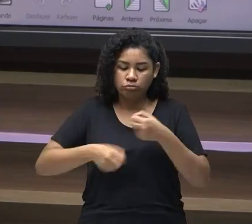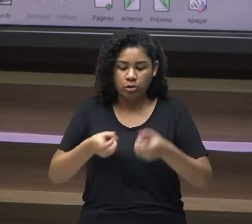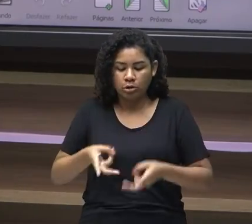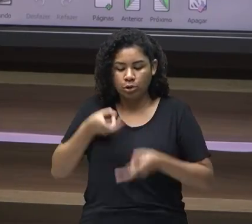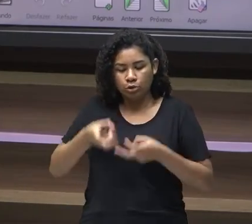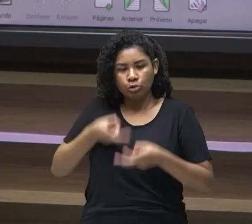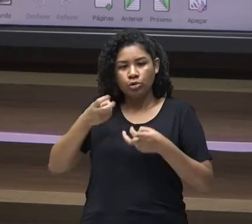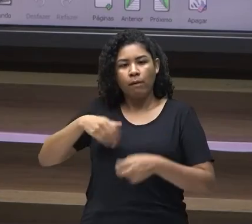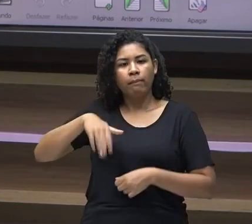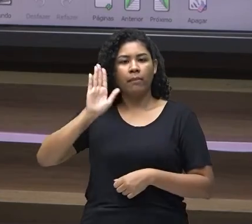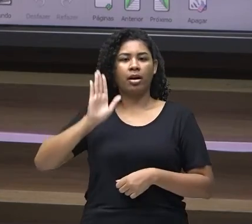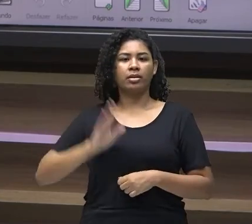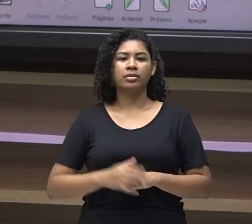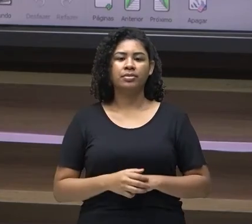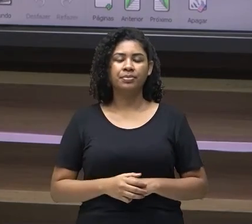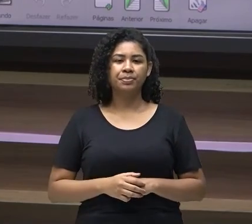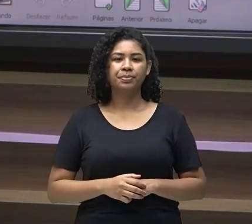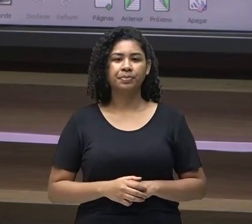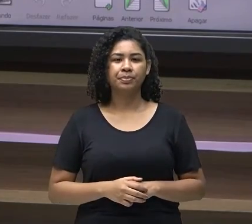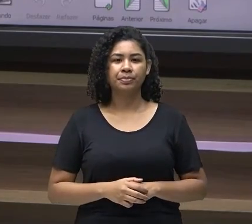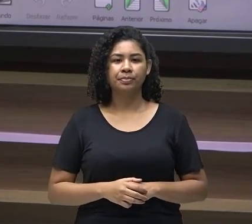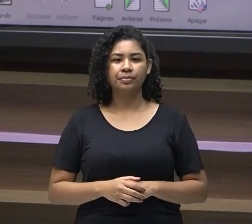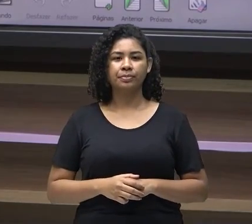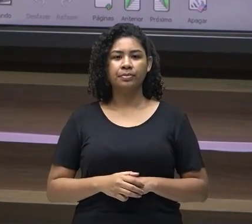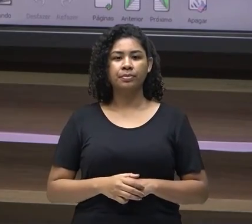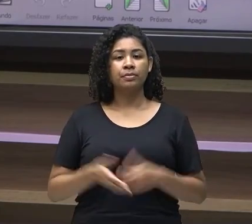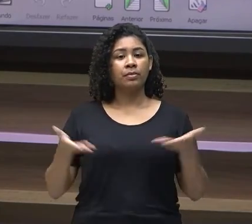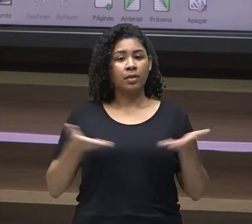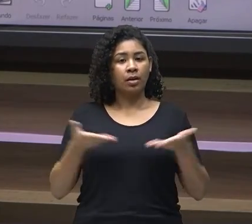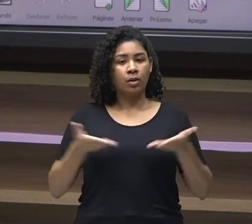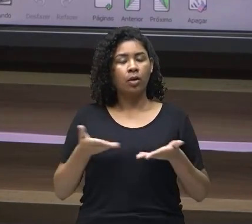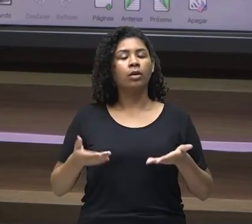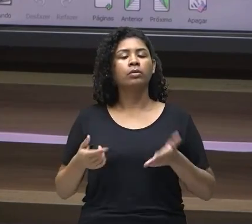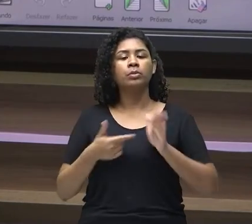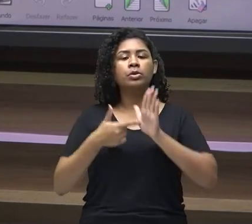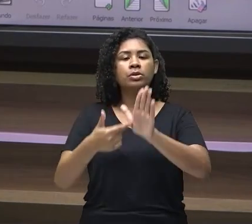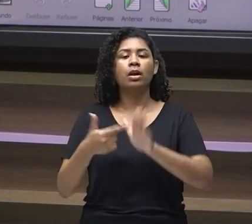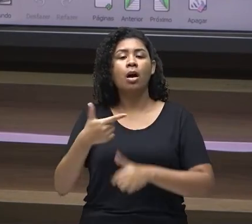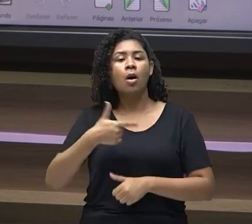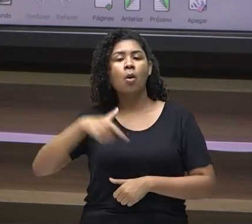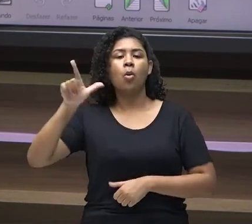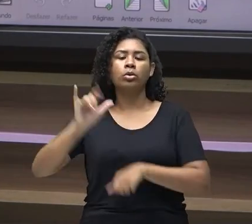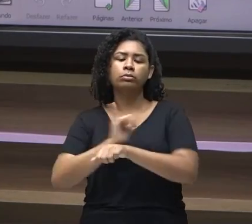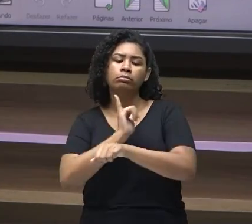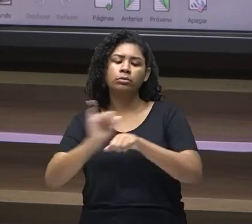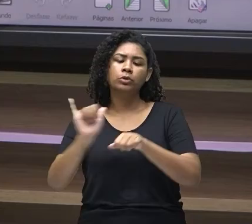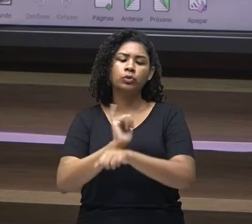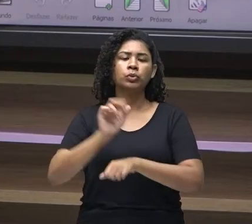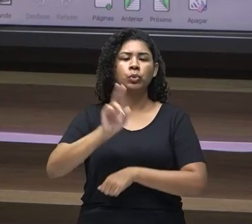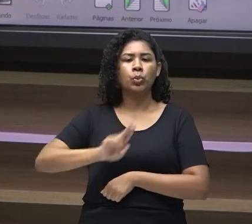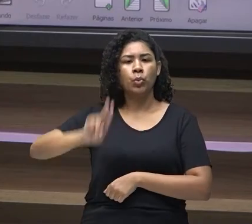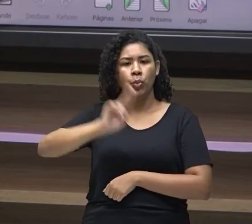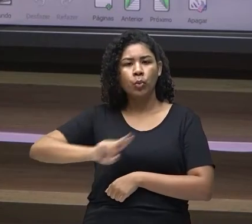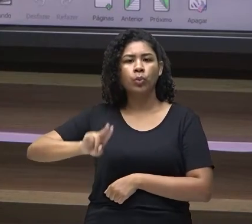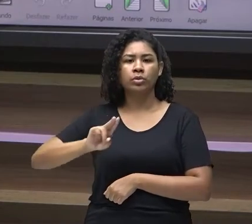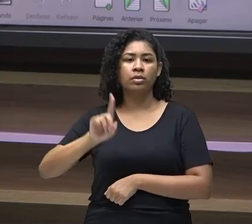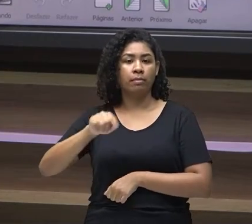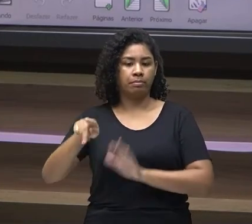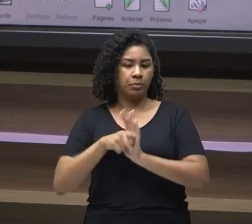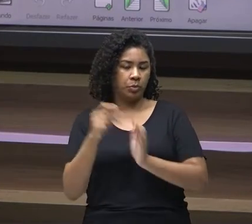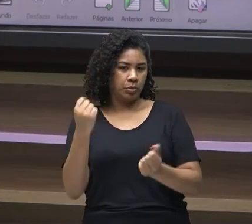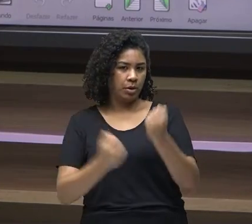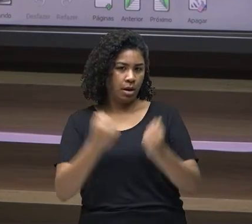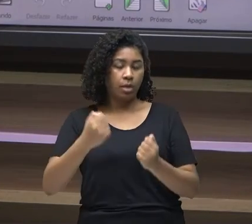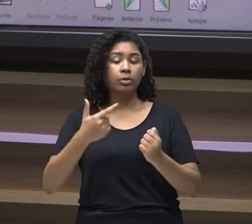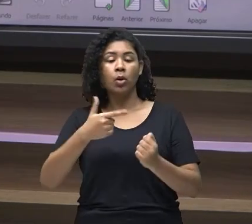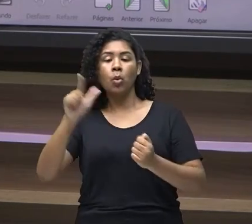disponível, né? E aí, vamos a outro uso que é muito importante, além dos carros, né, que utilizam esses